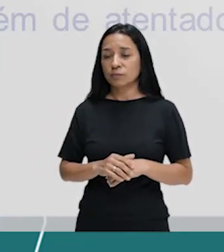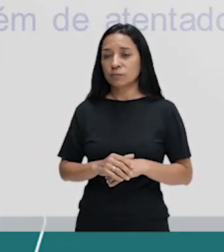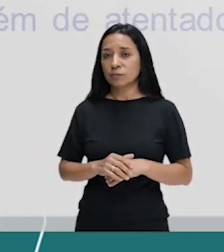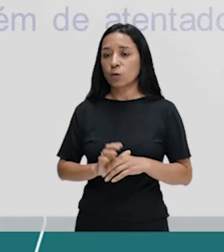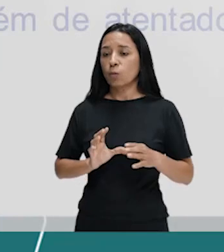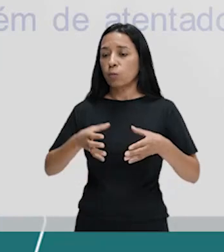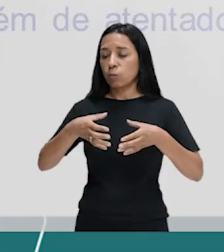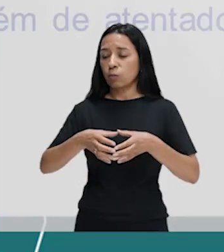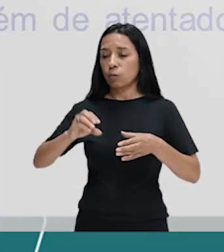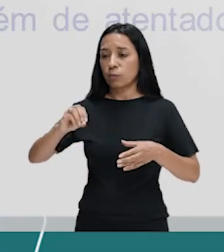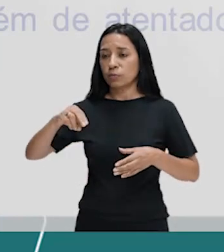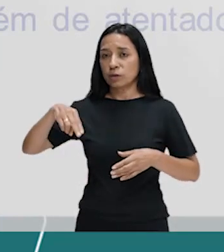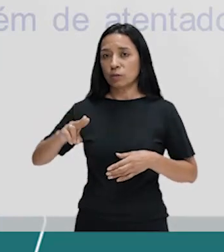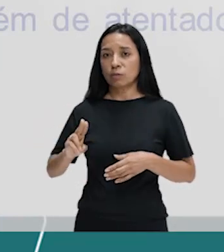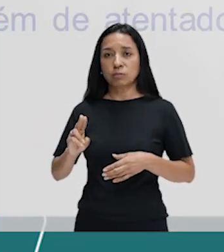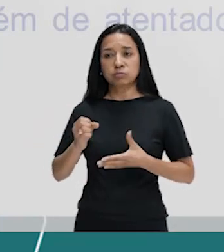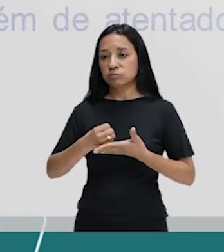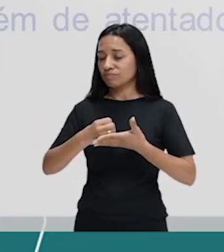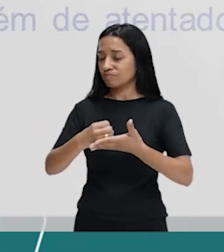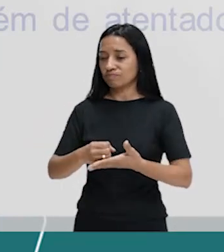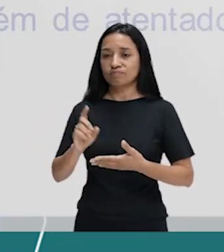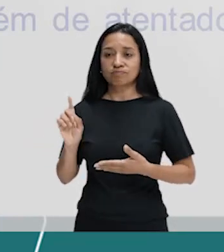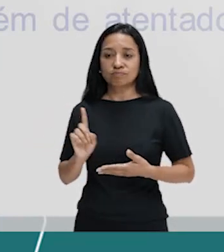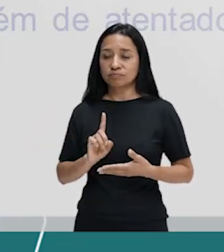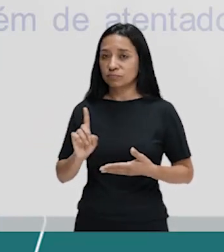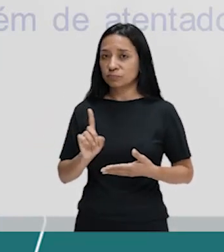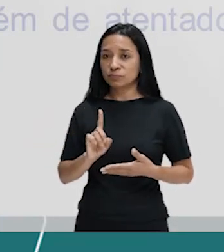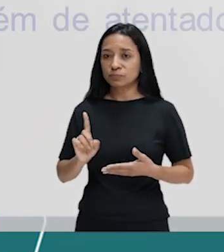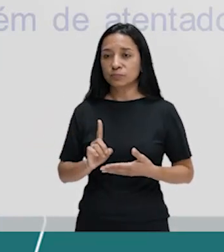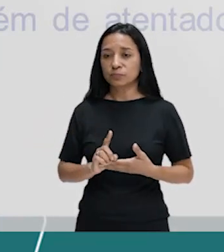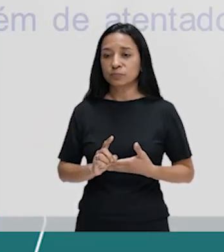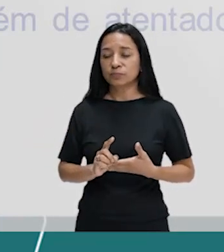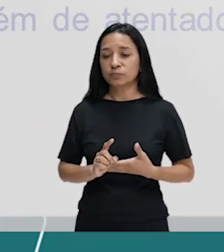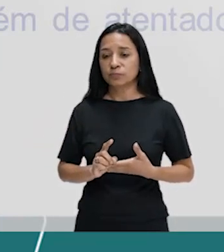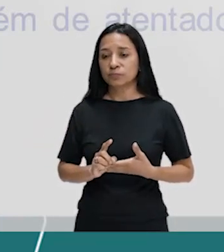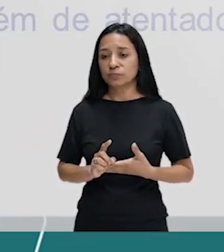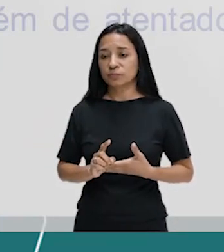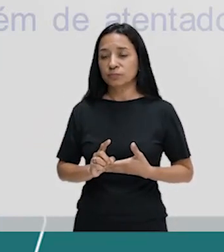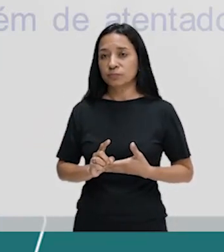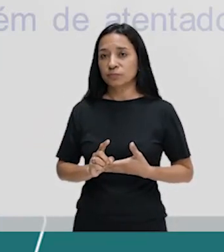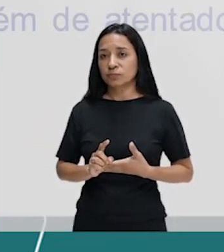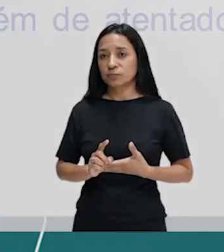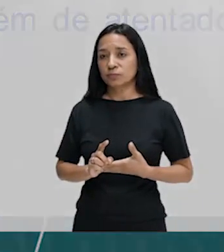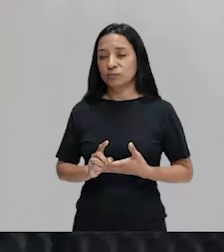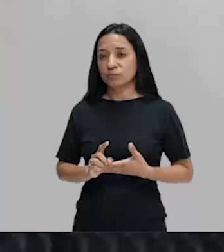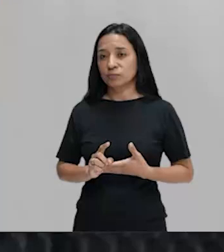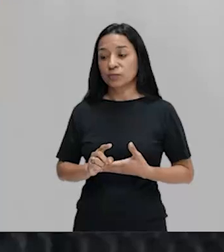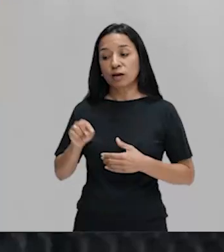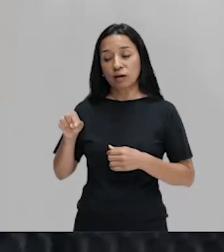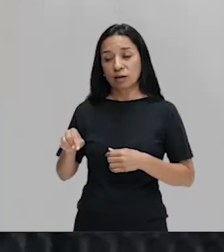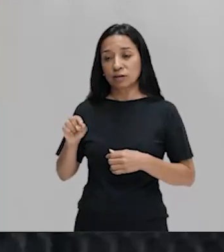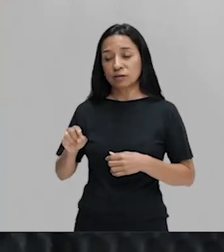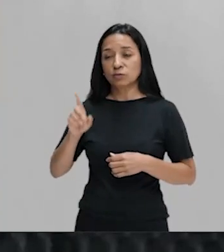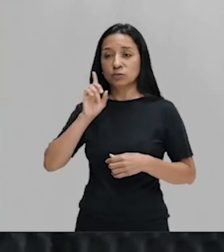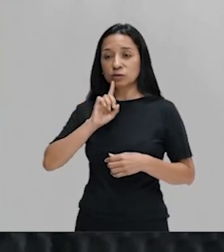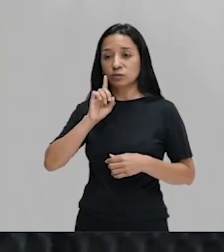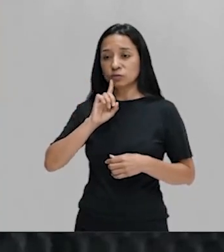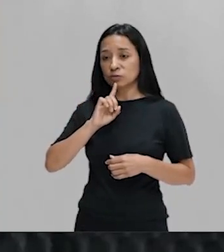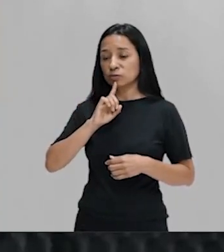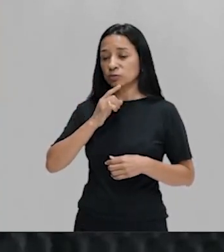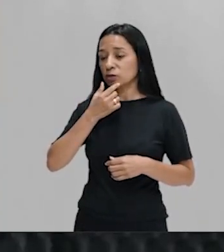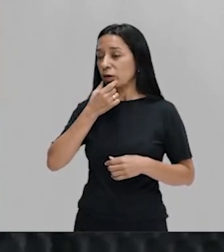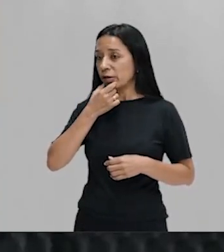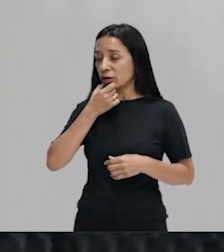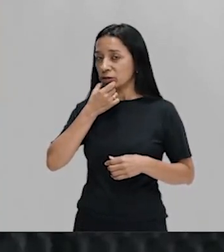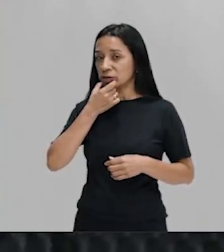não apoiou de forma nenhuma. Quem estava ali com os Estados Unidos eram os ingleses, mas o Conselho de Segurança não